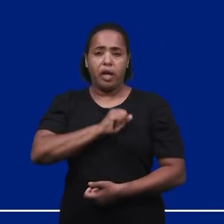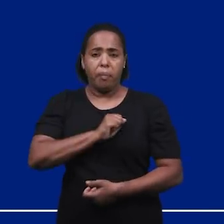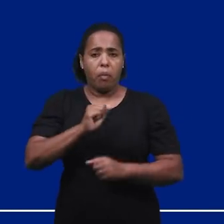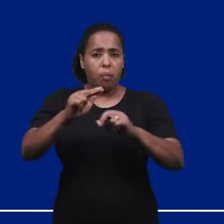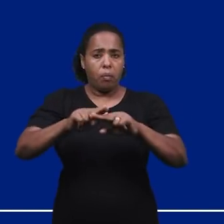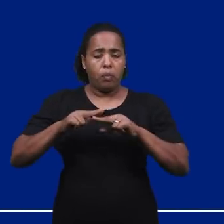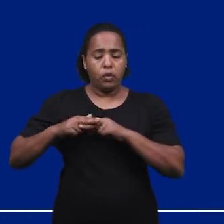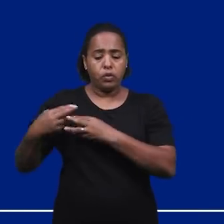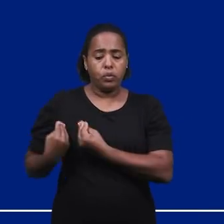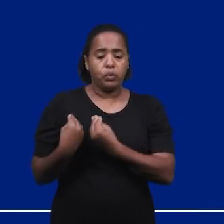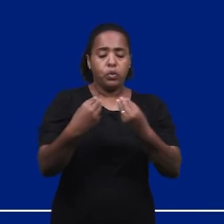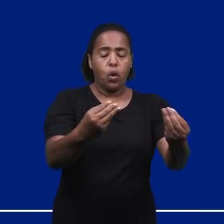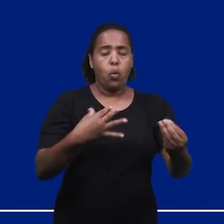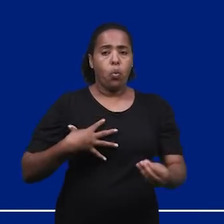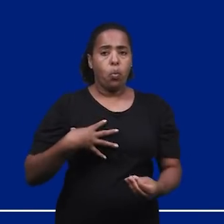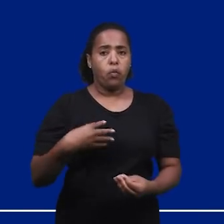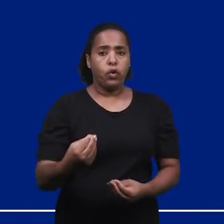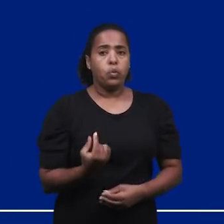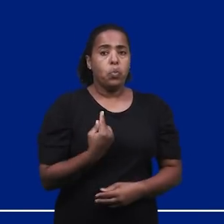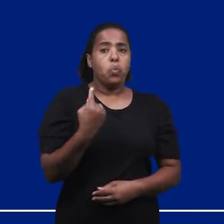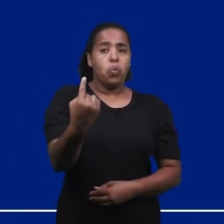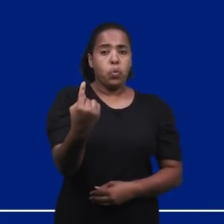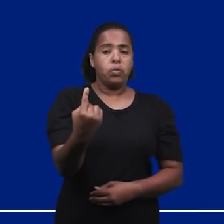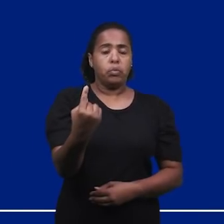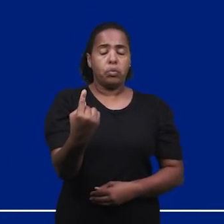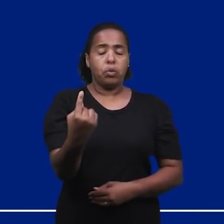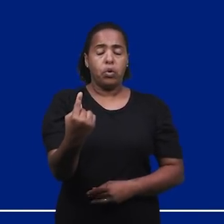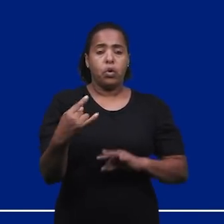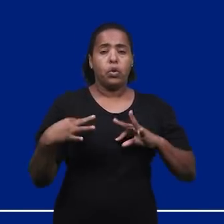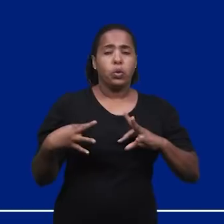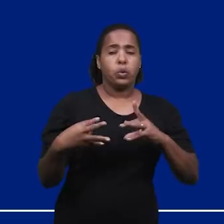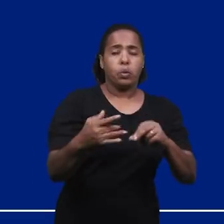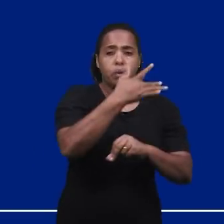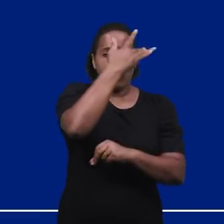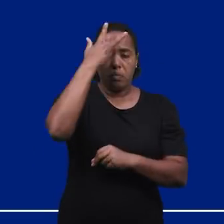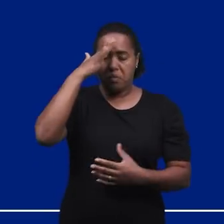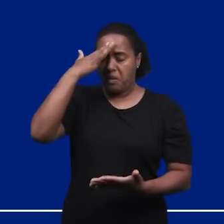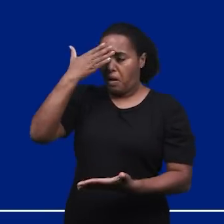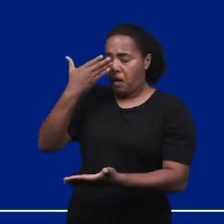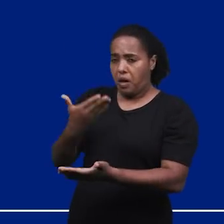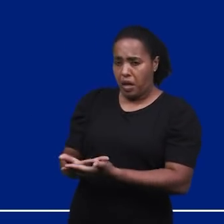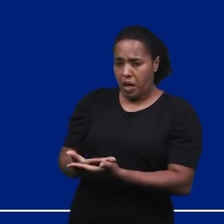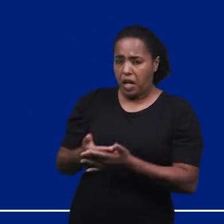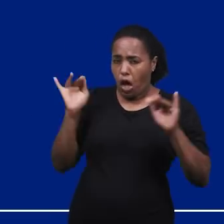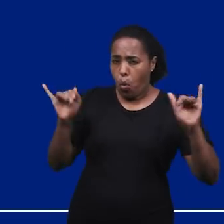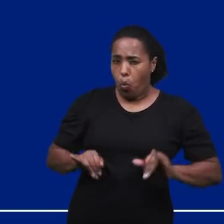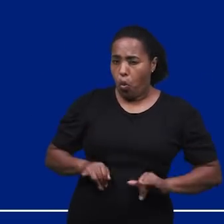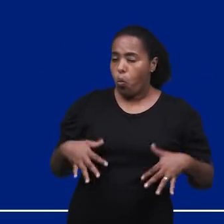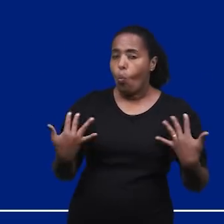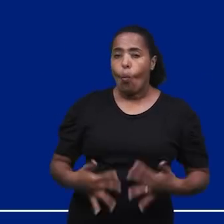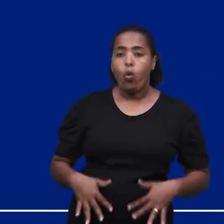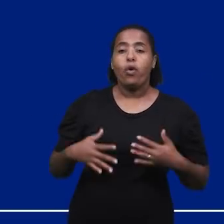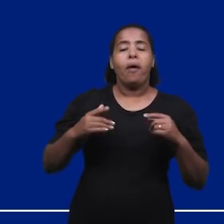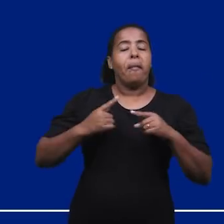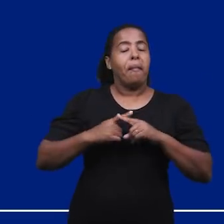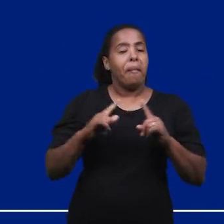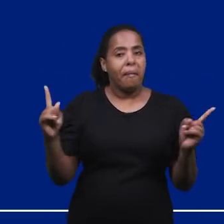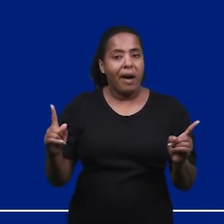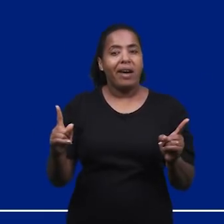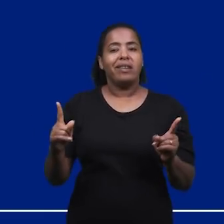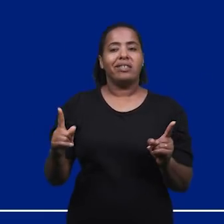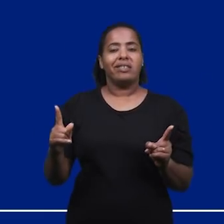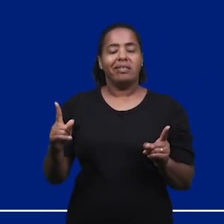seu Filho unigênito, para que todo aquele que nele crê não pereça, mas tenha a